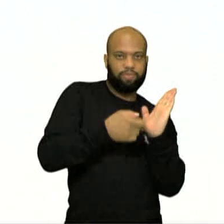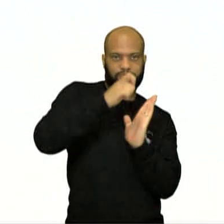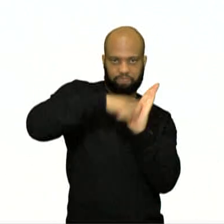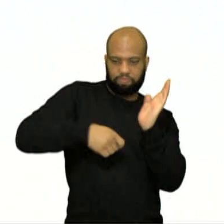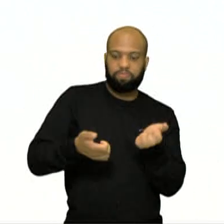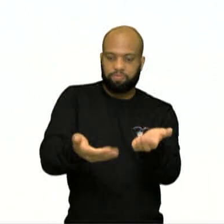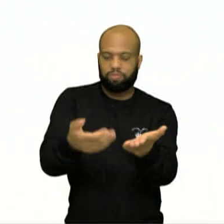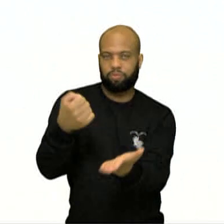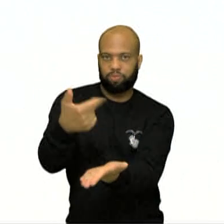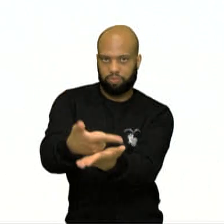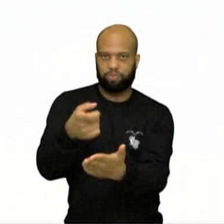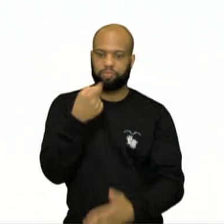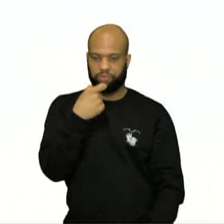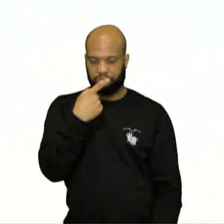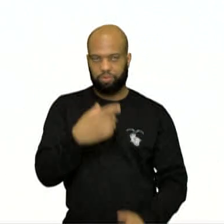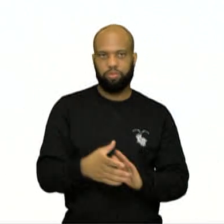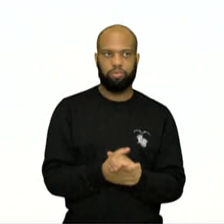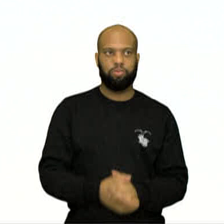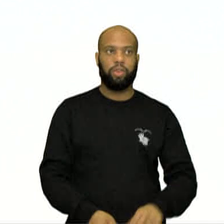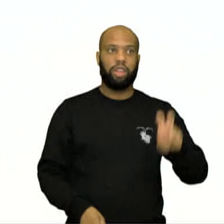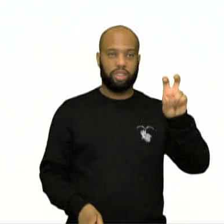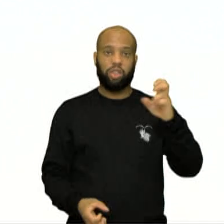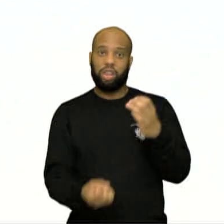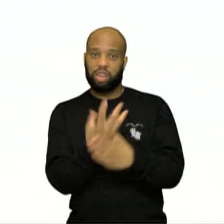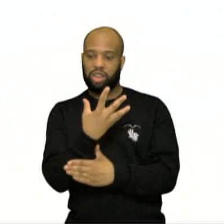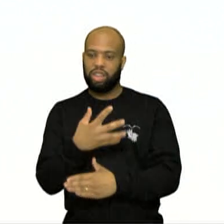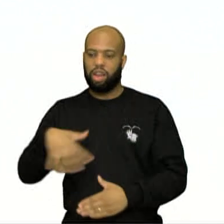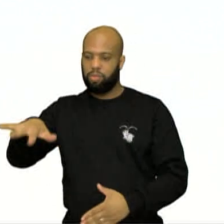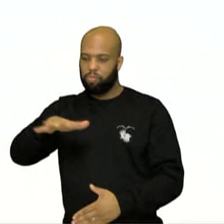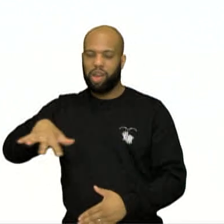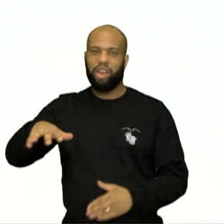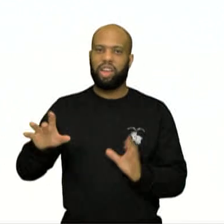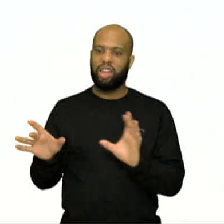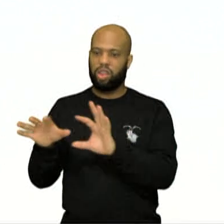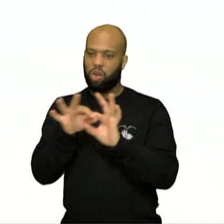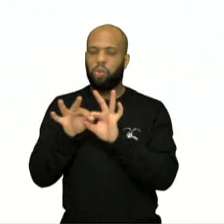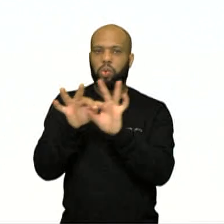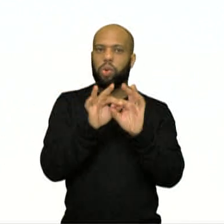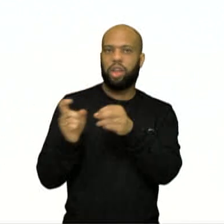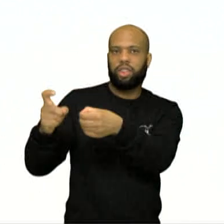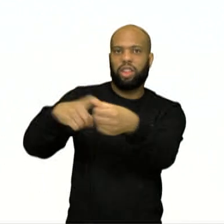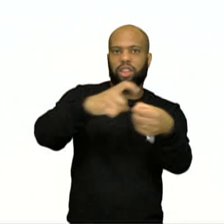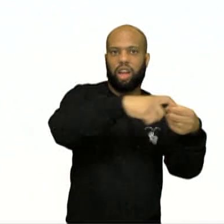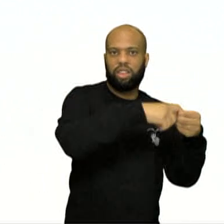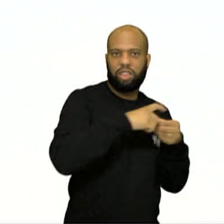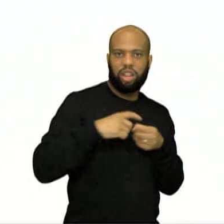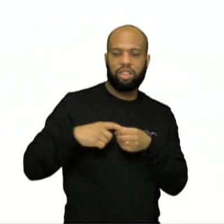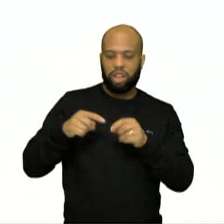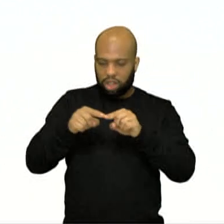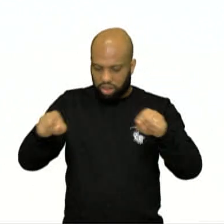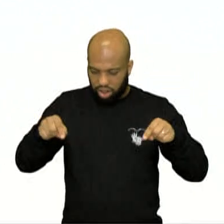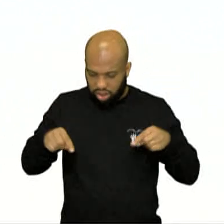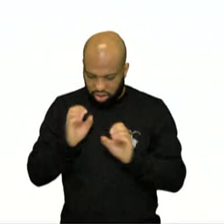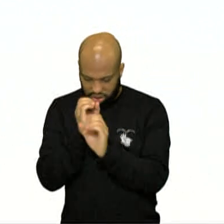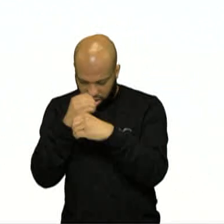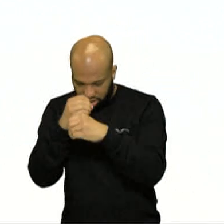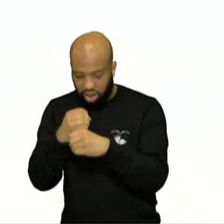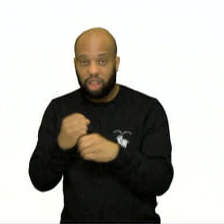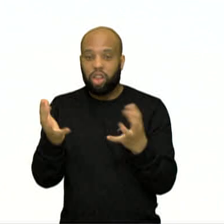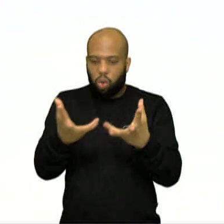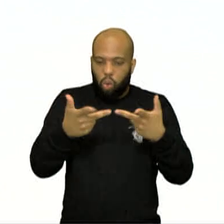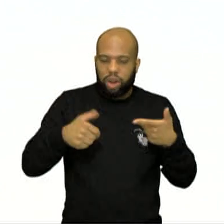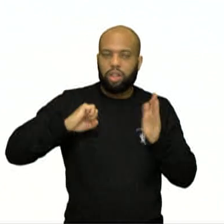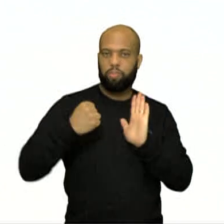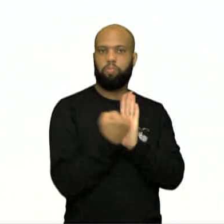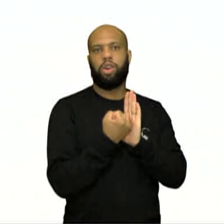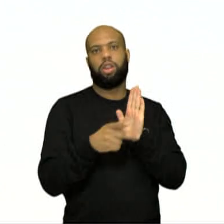medicamentos. Criar uma rede de laboratórios que certifique o controle de qualidade e as pesquisas clínicas, então a gente viu que eles passam